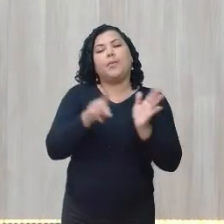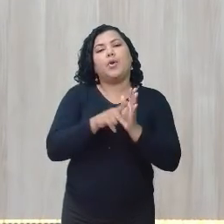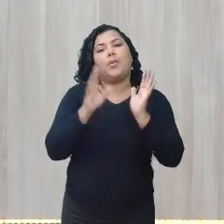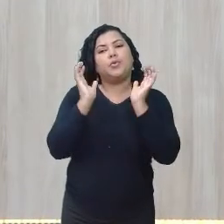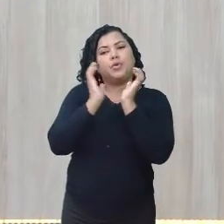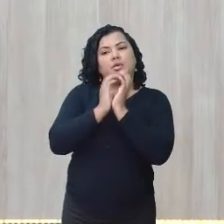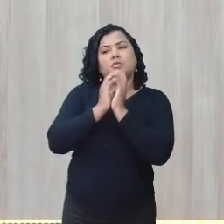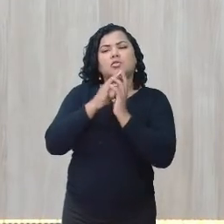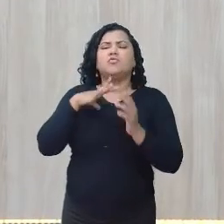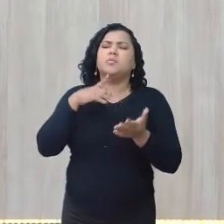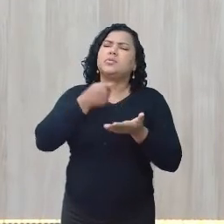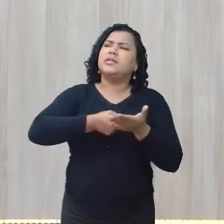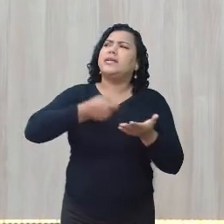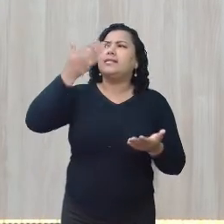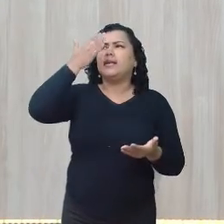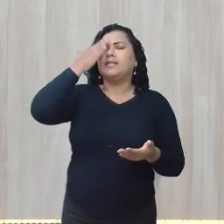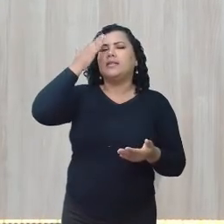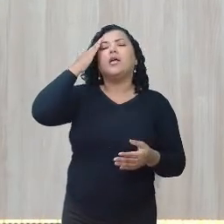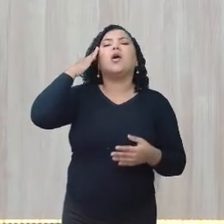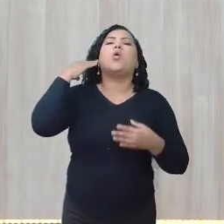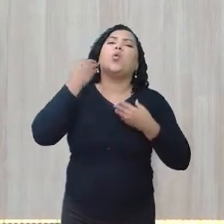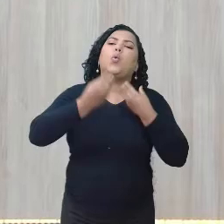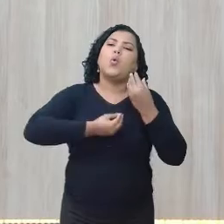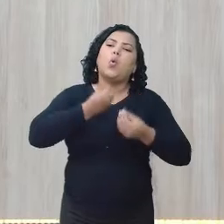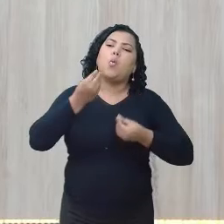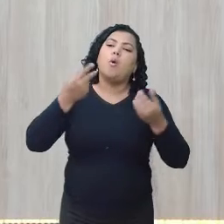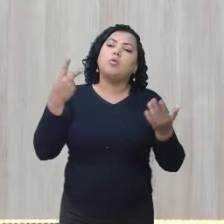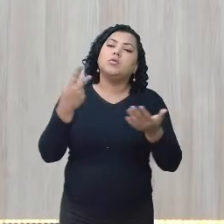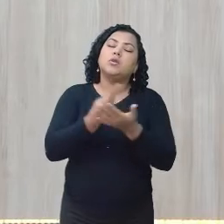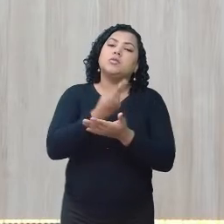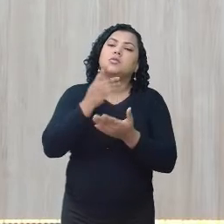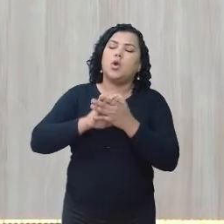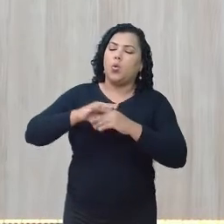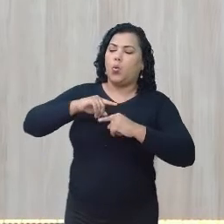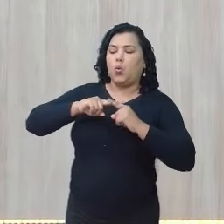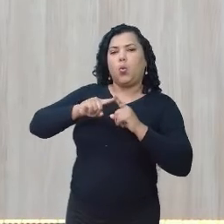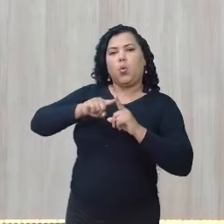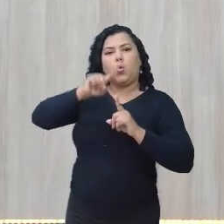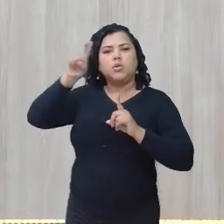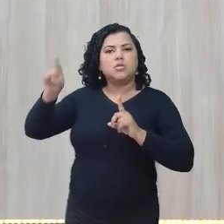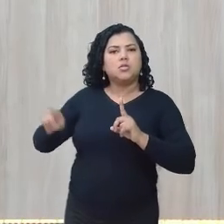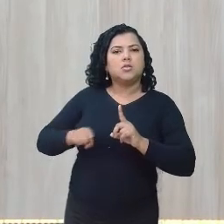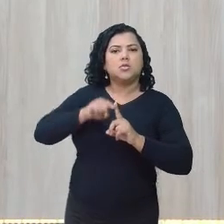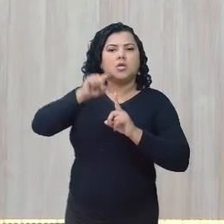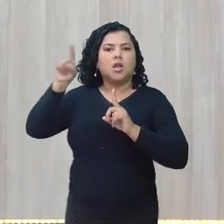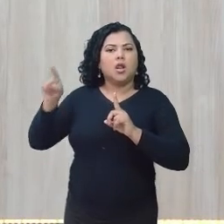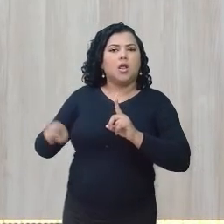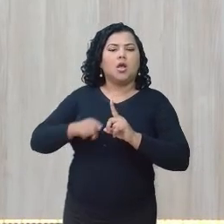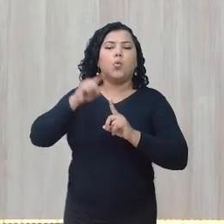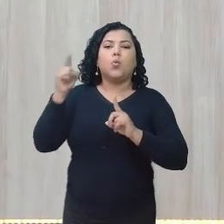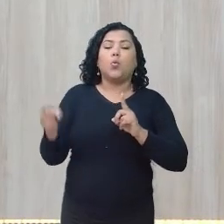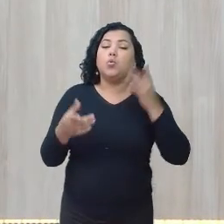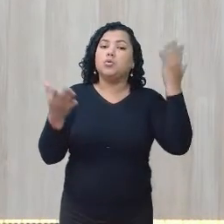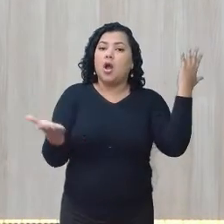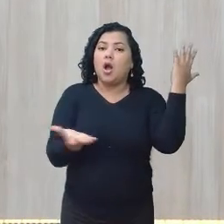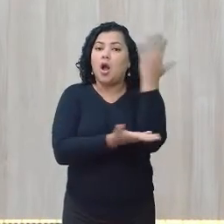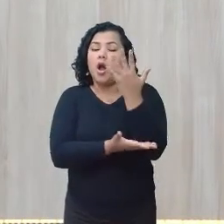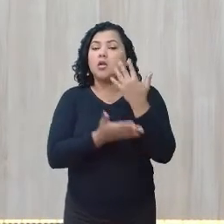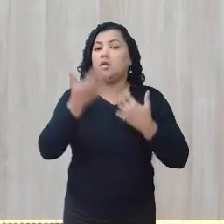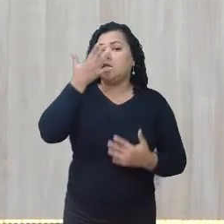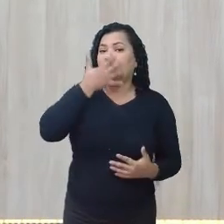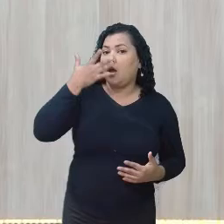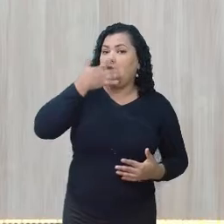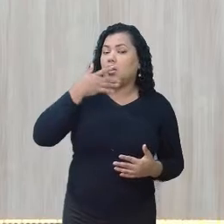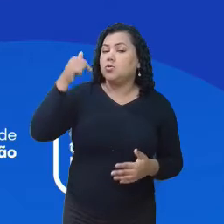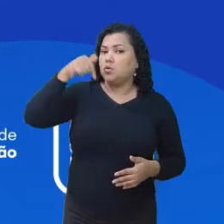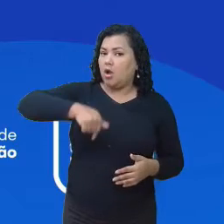nós vamos tentar entender como é que se deu o ciclo do açúcar aqui no território brasileiro. Então, a